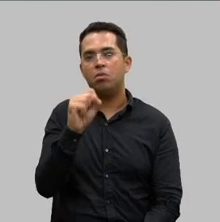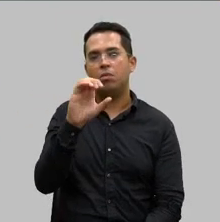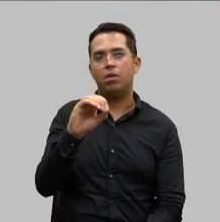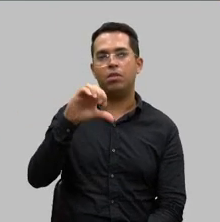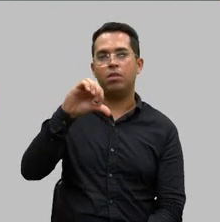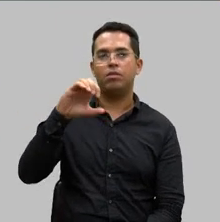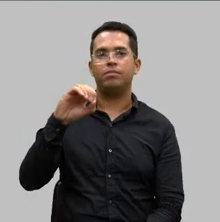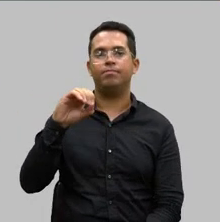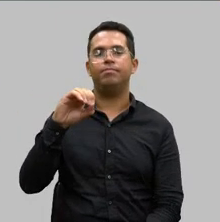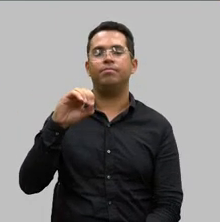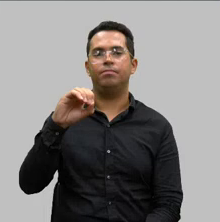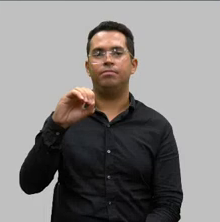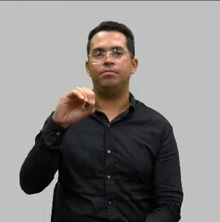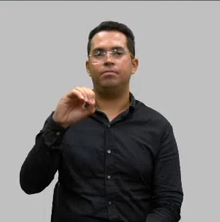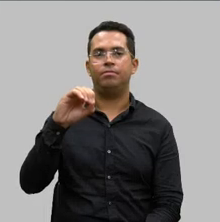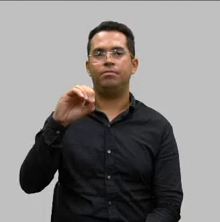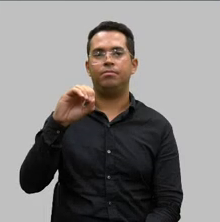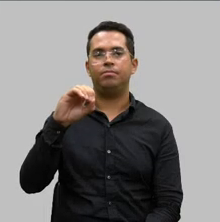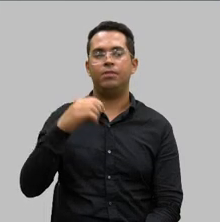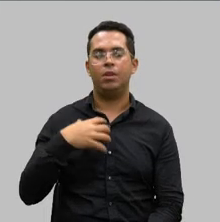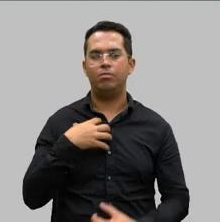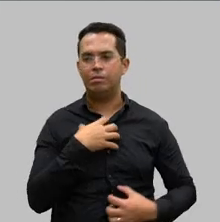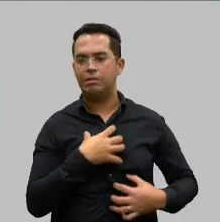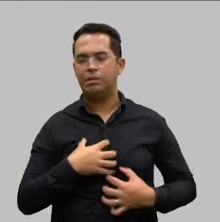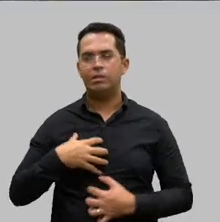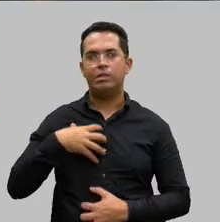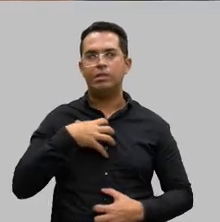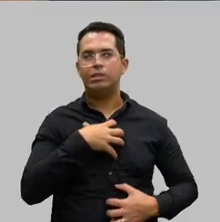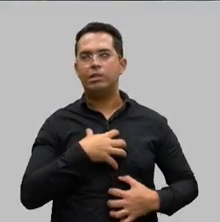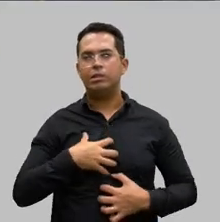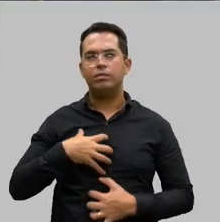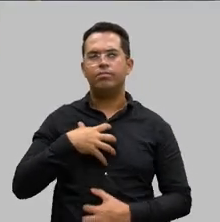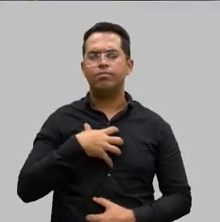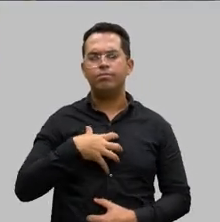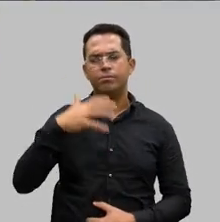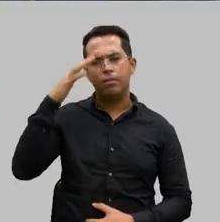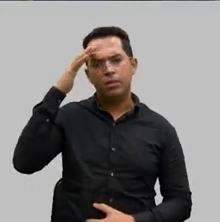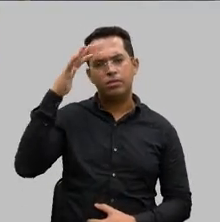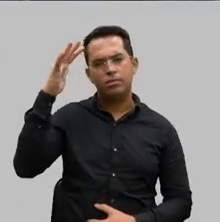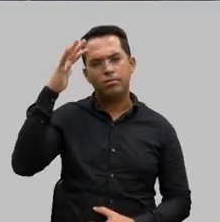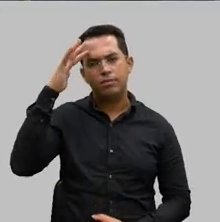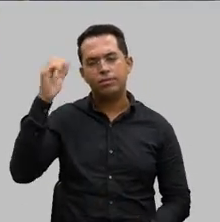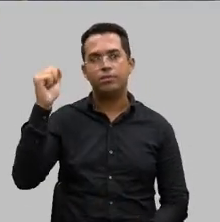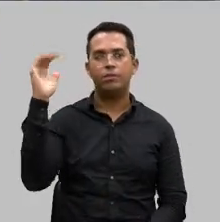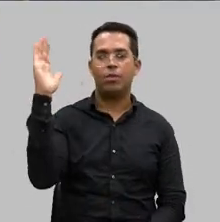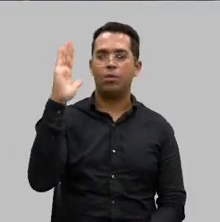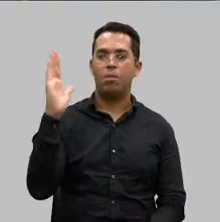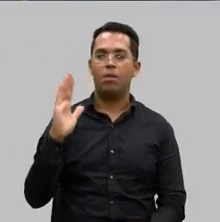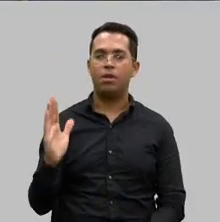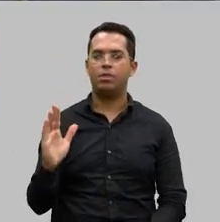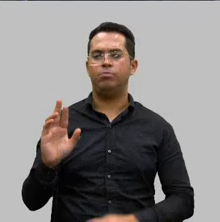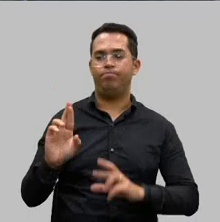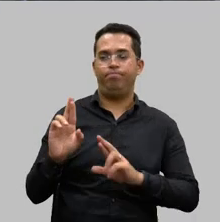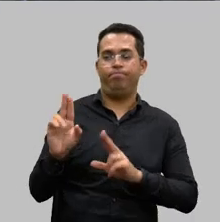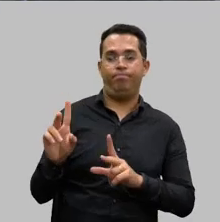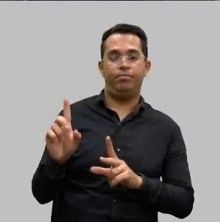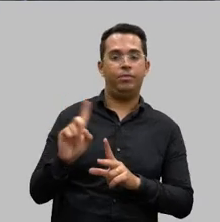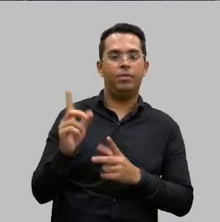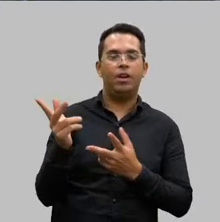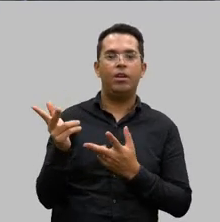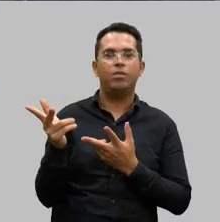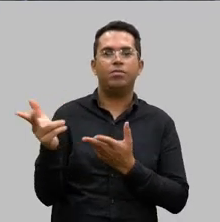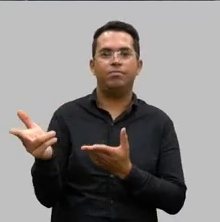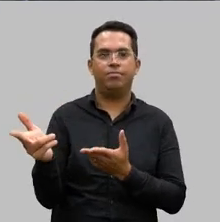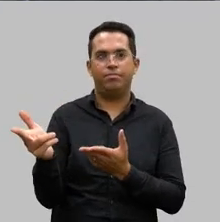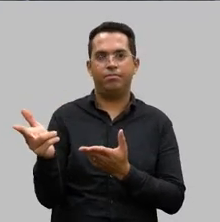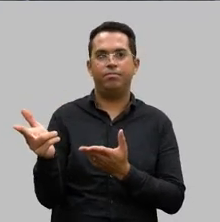bastante também Eu Fiquei imaginando sabe gente no Brasil não tá muito diferente não caminhando se não